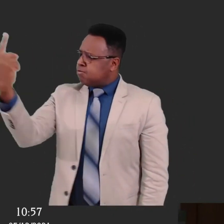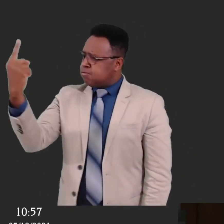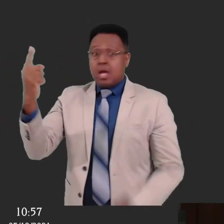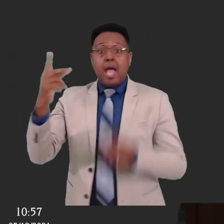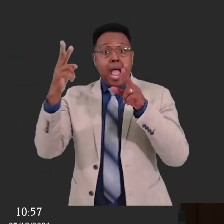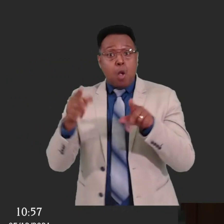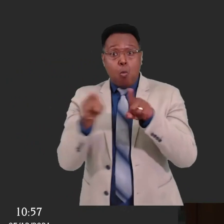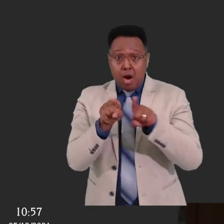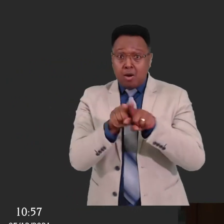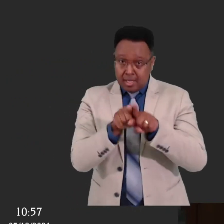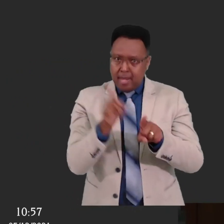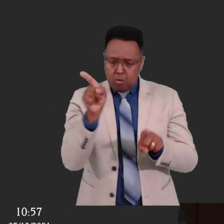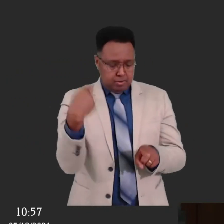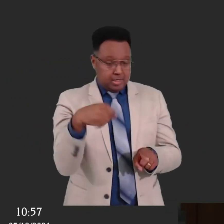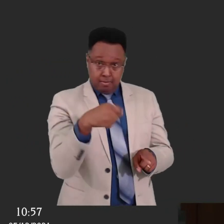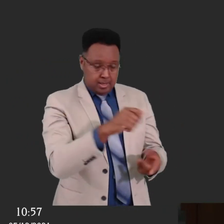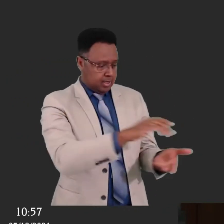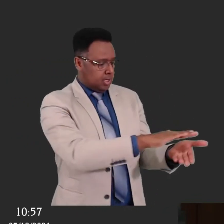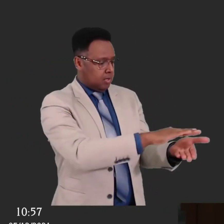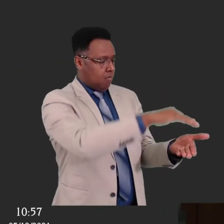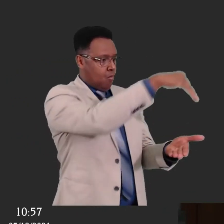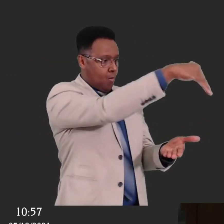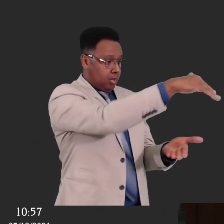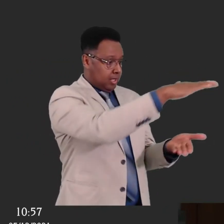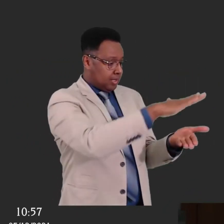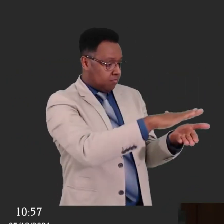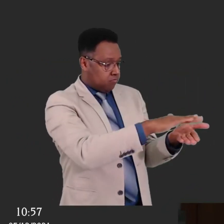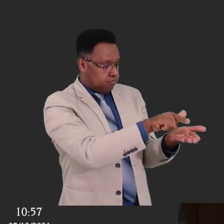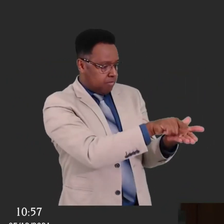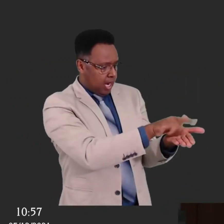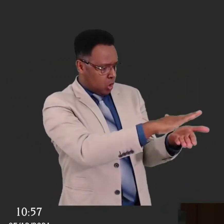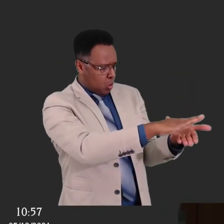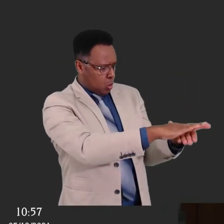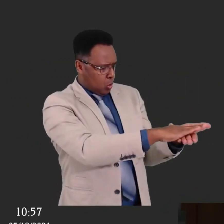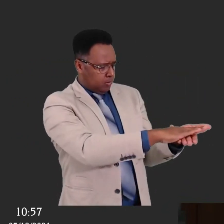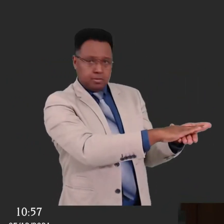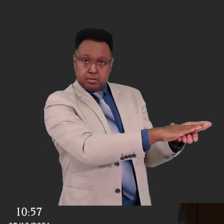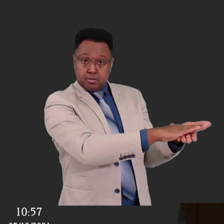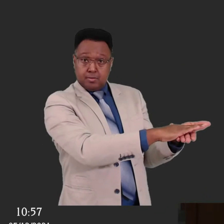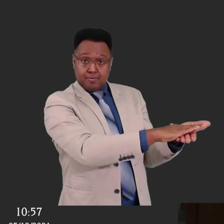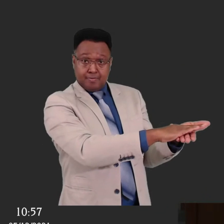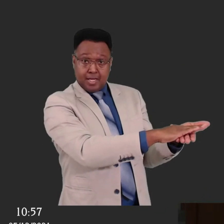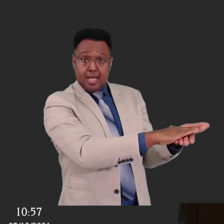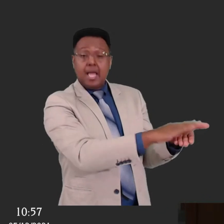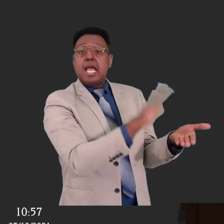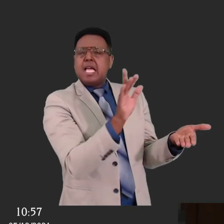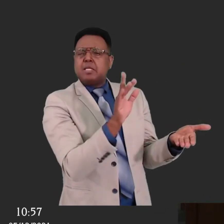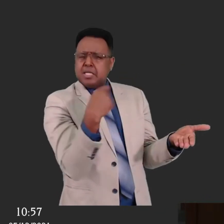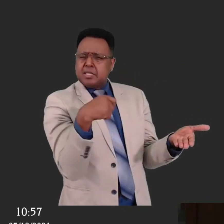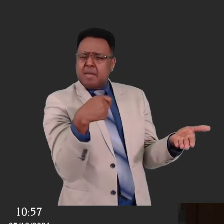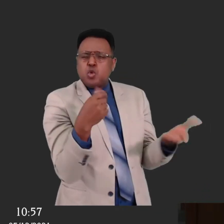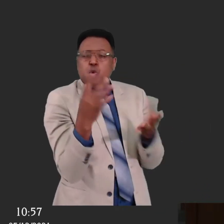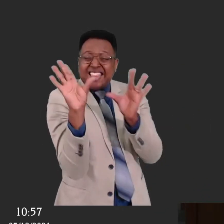está recebendo, e demora um pouquinho mais. É quando a presença de Deus nos toma, os